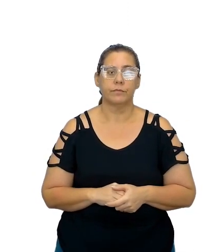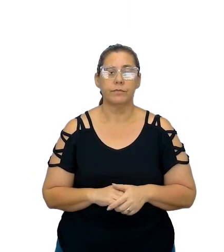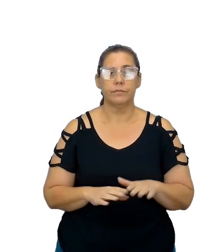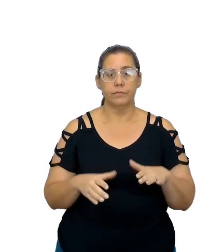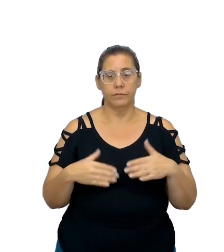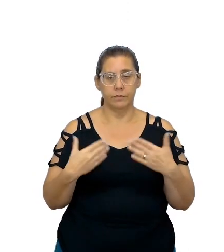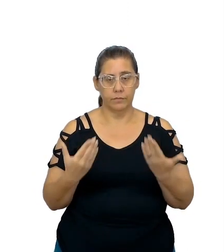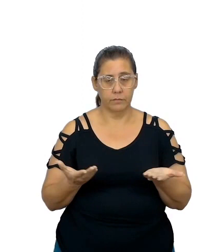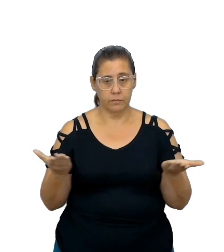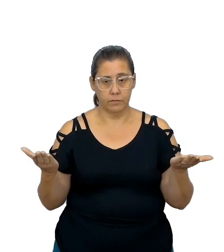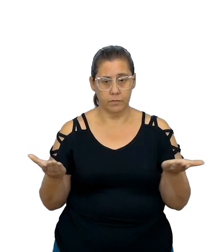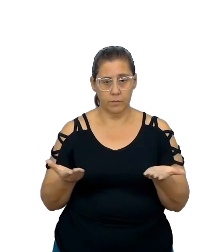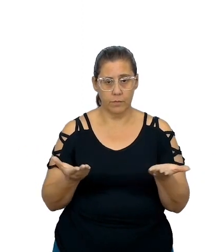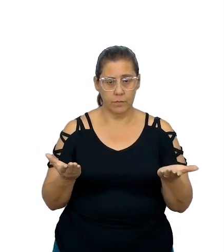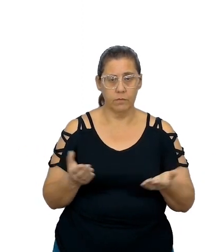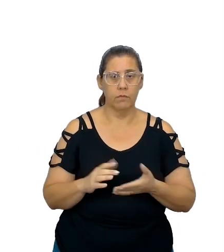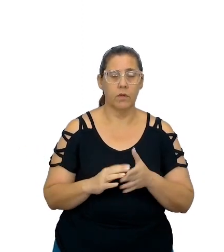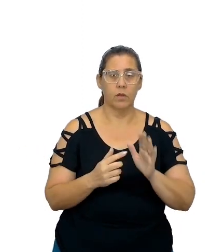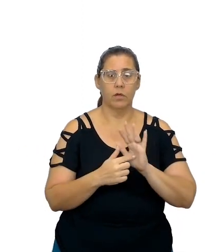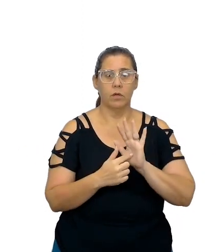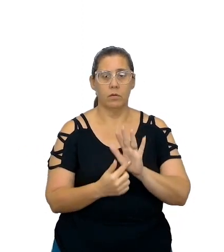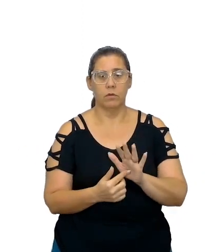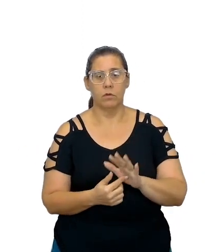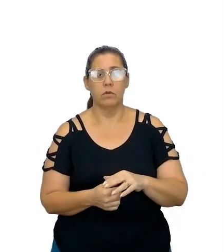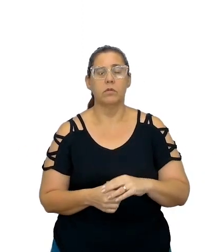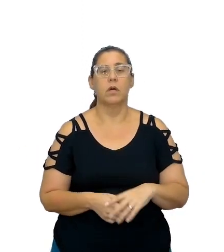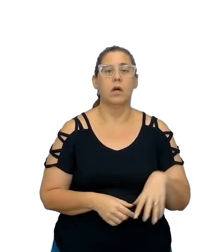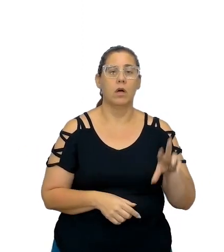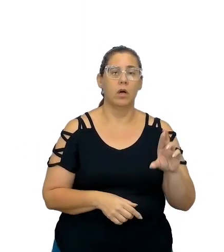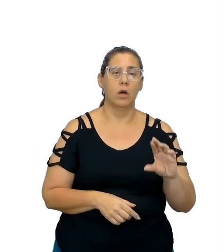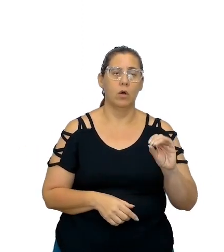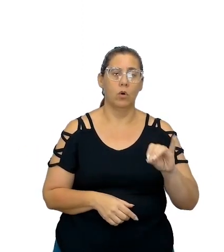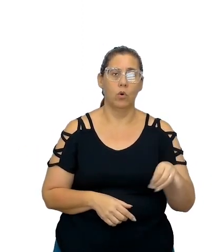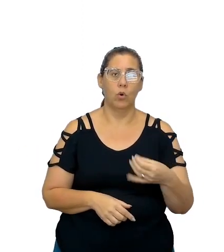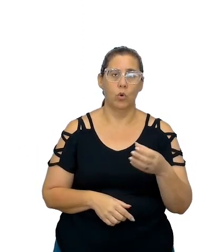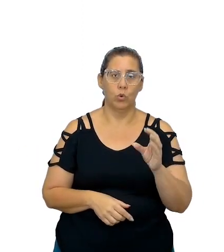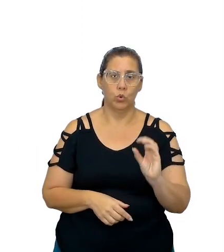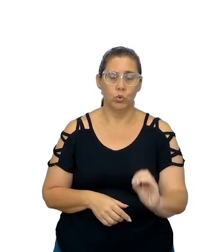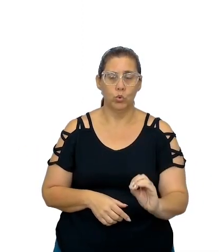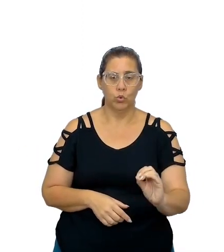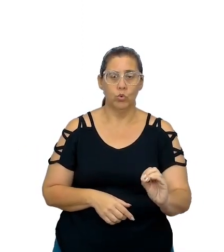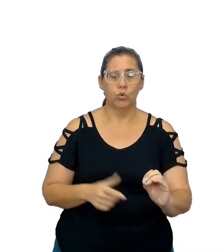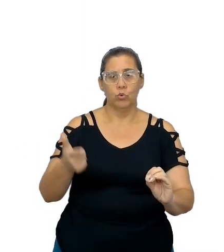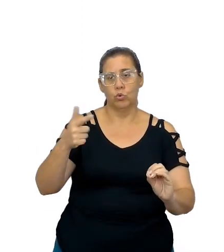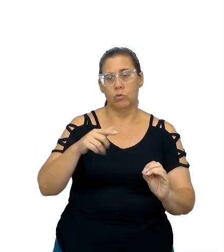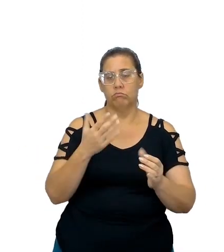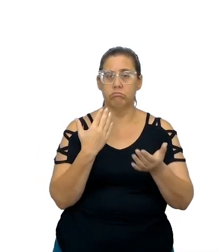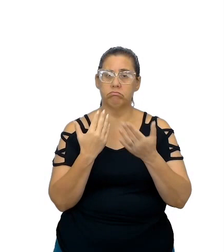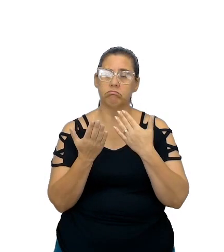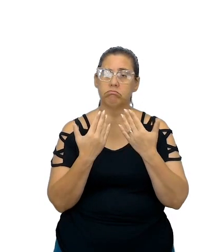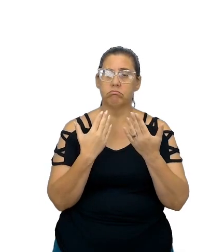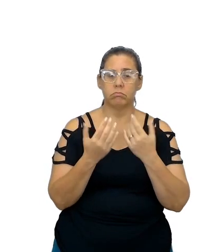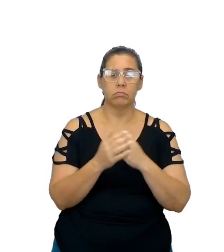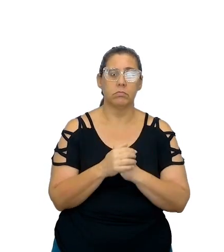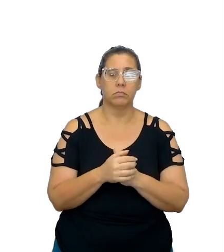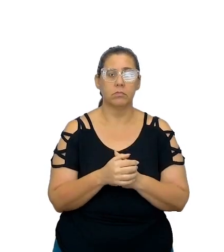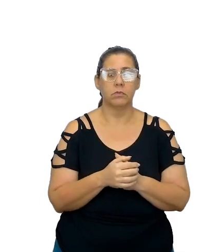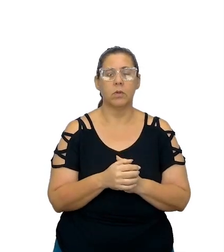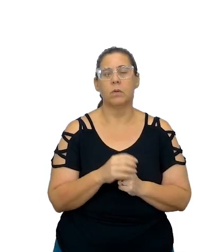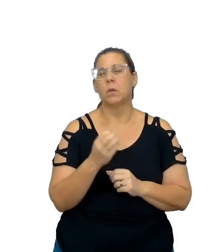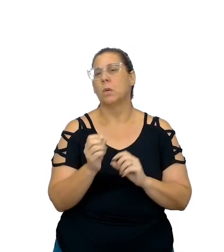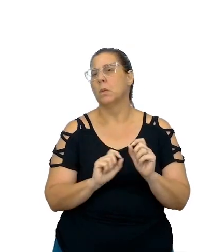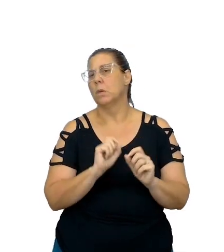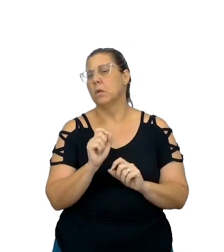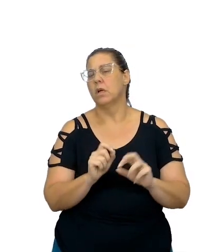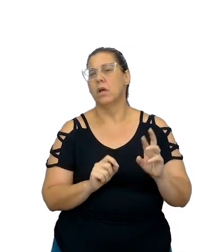caminhando aqui um pouco mais, né? Vamos trazer a Arrojo de novo aqui para o nosso bate-papo, né? E o que a Arrojo